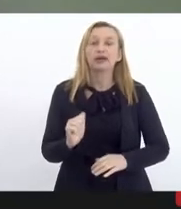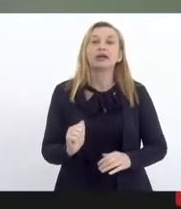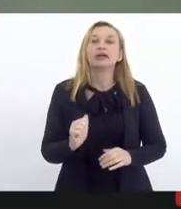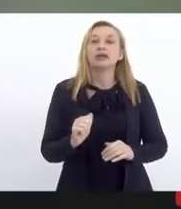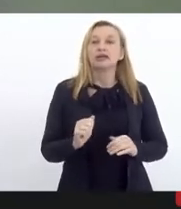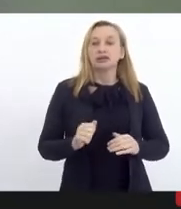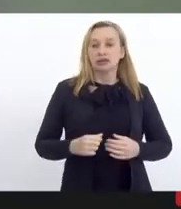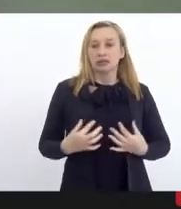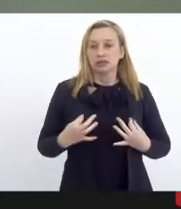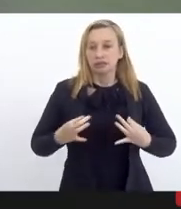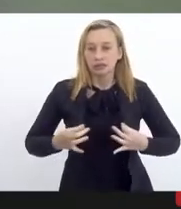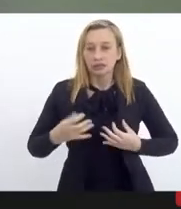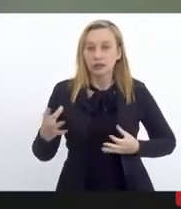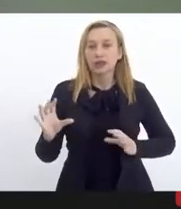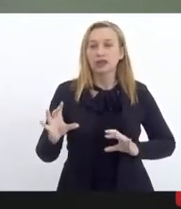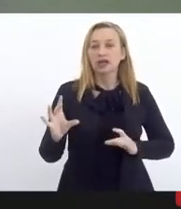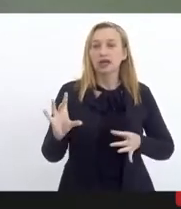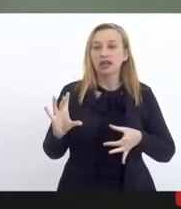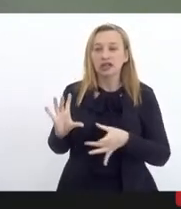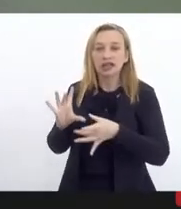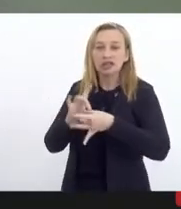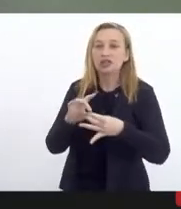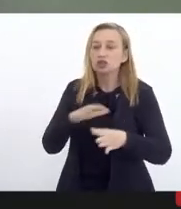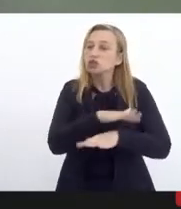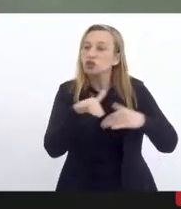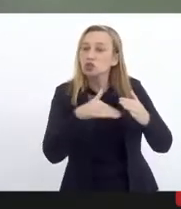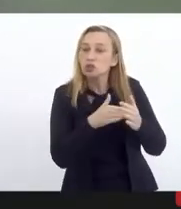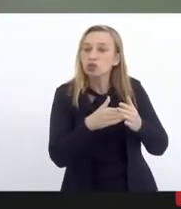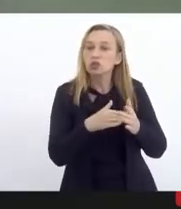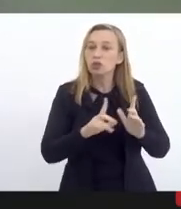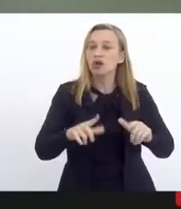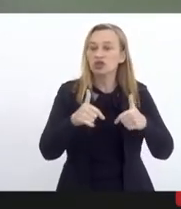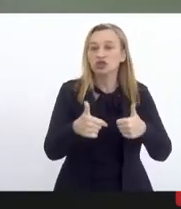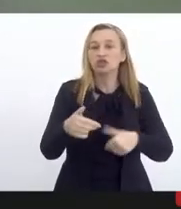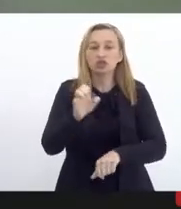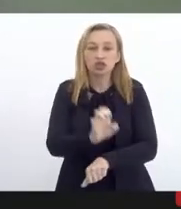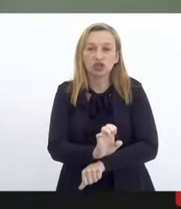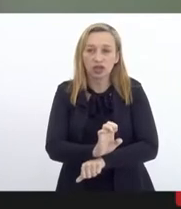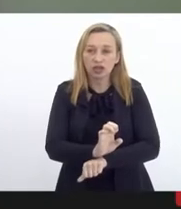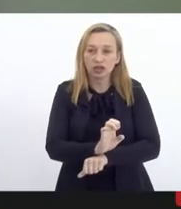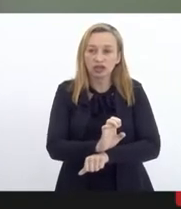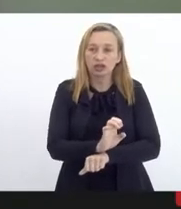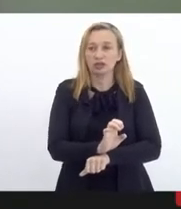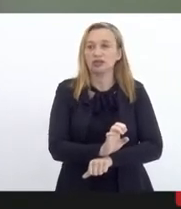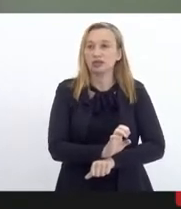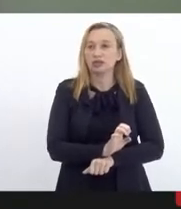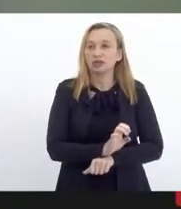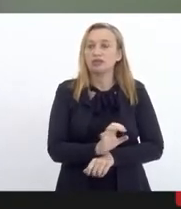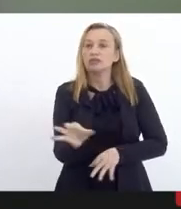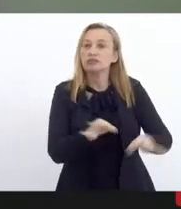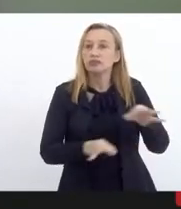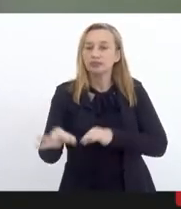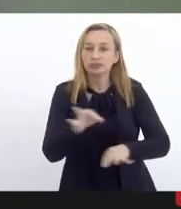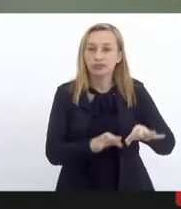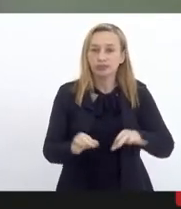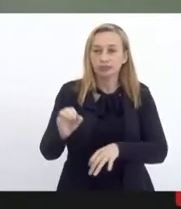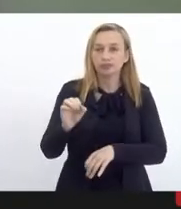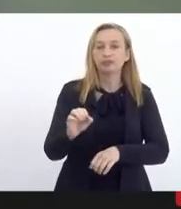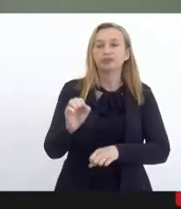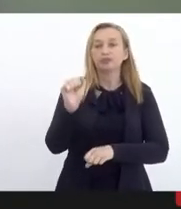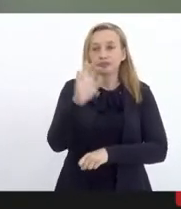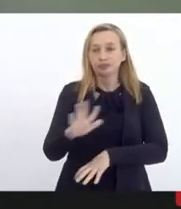ser a elo de ligação entre todas as ações que o estado fizer com esse Plano Nacional de